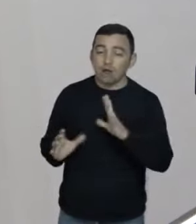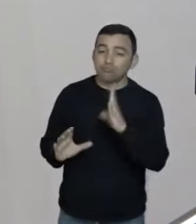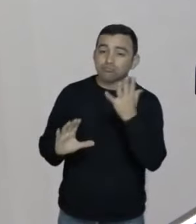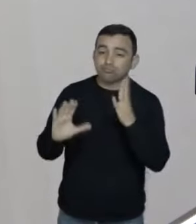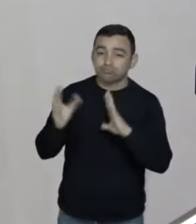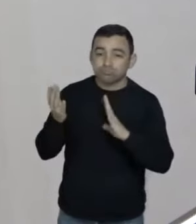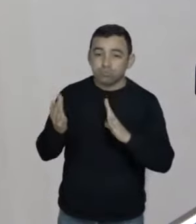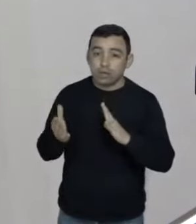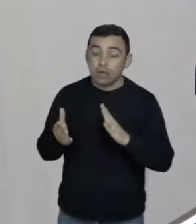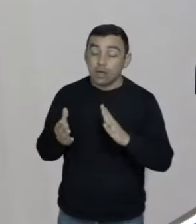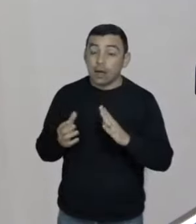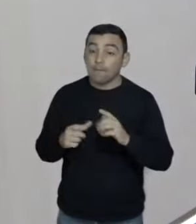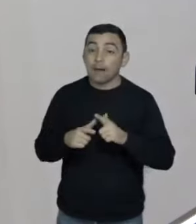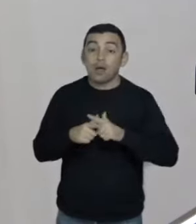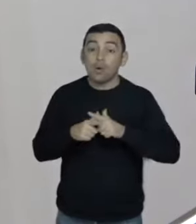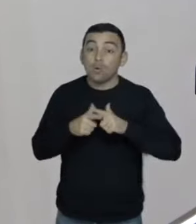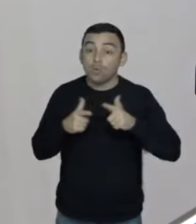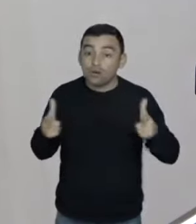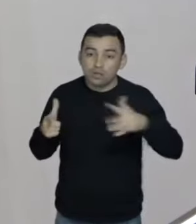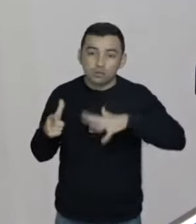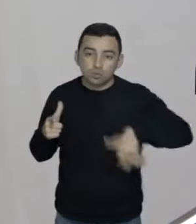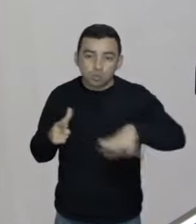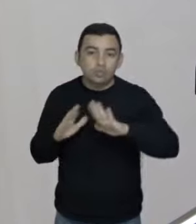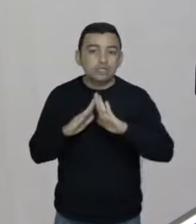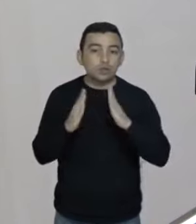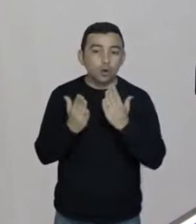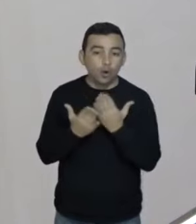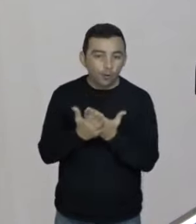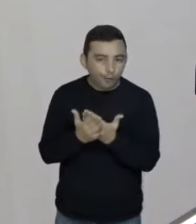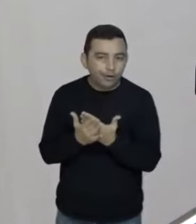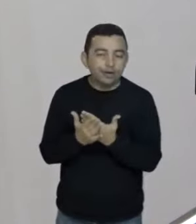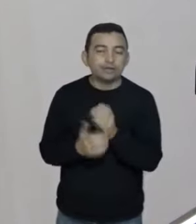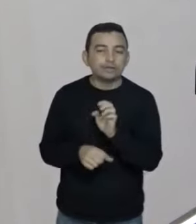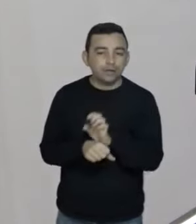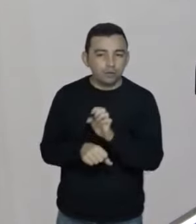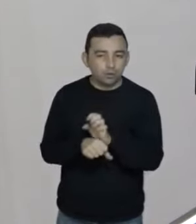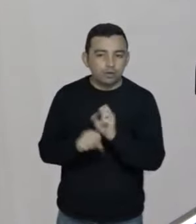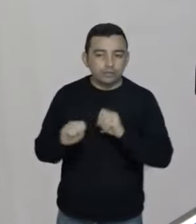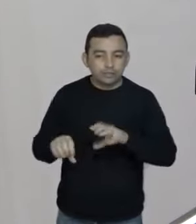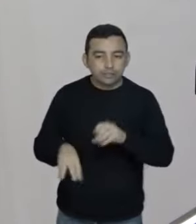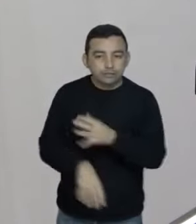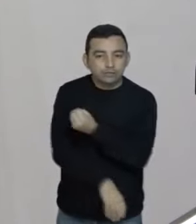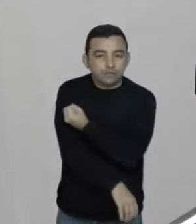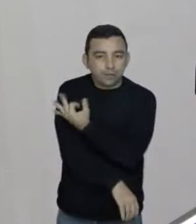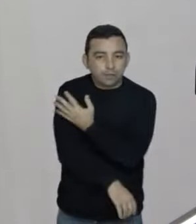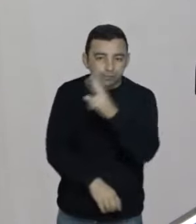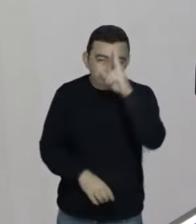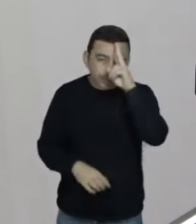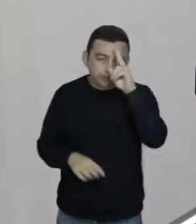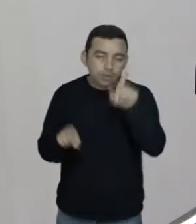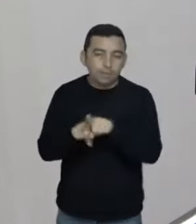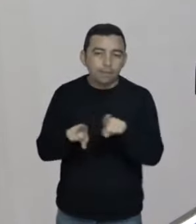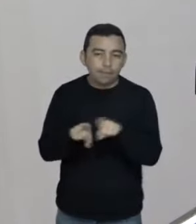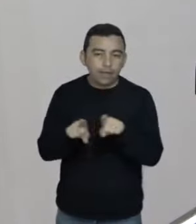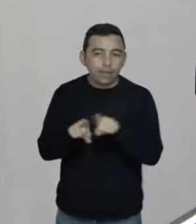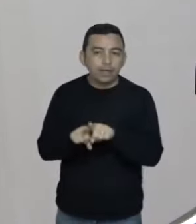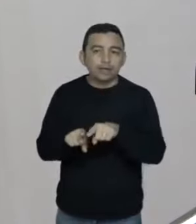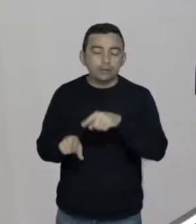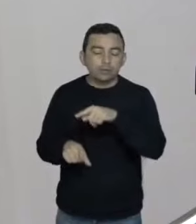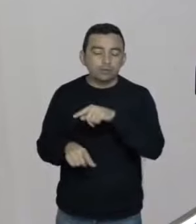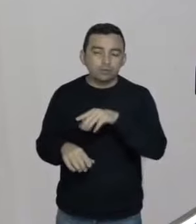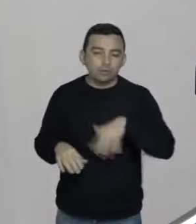grande parte das escolas estaduais Ensino Fundamental e de ensino médio da rede pública